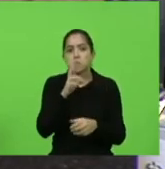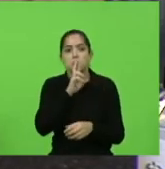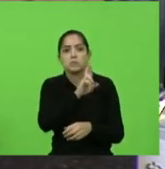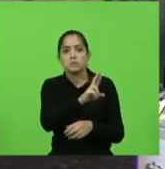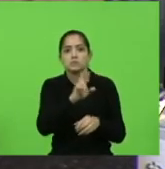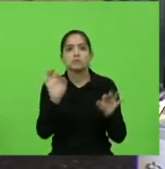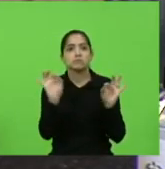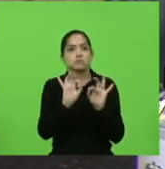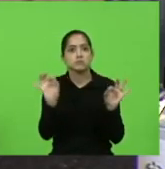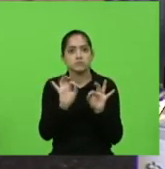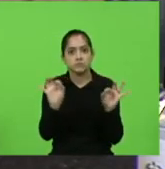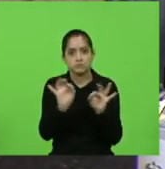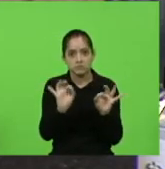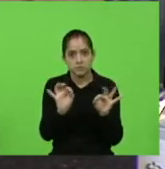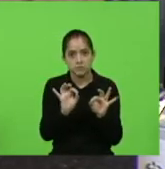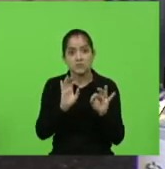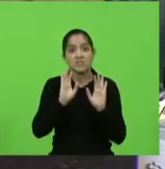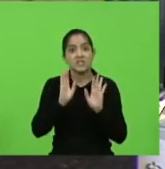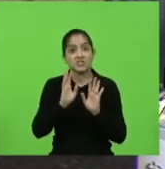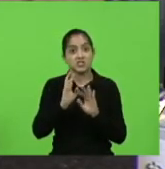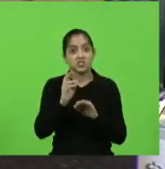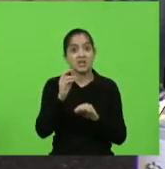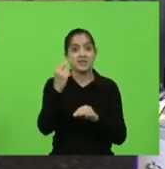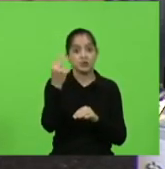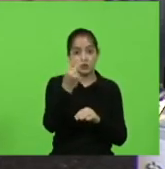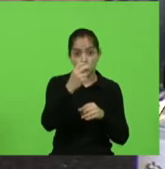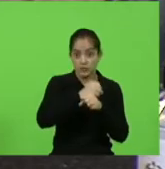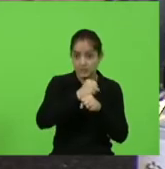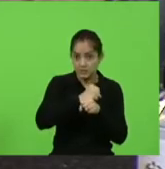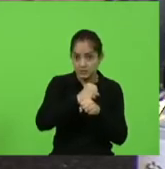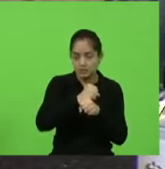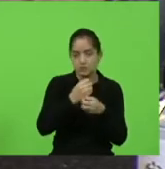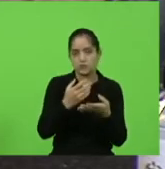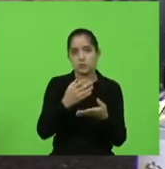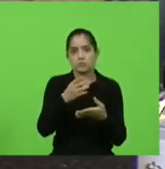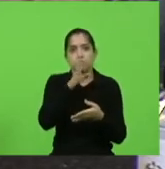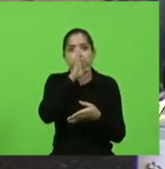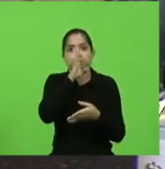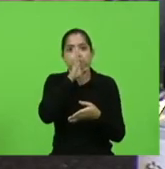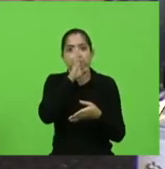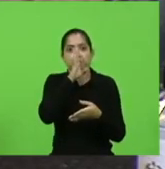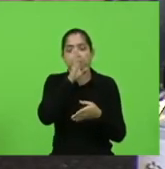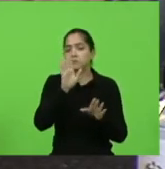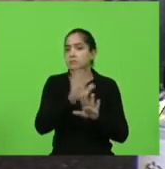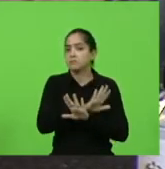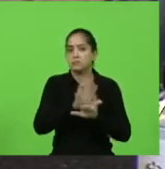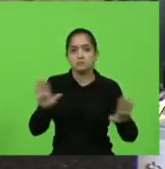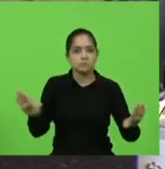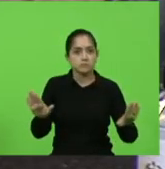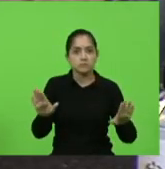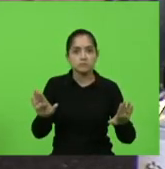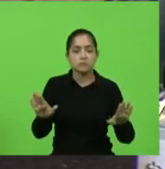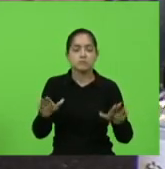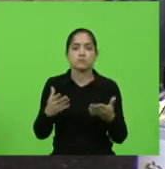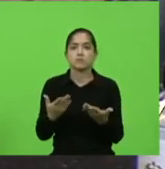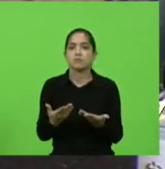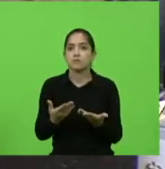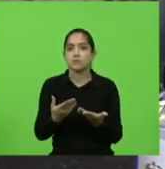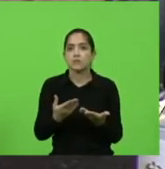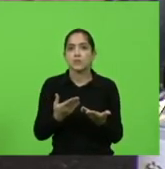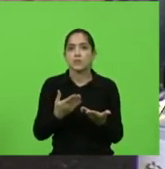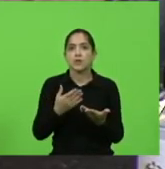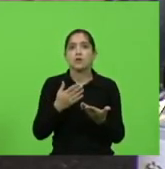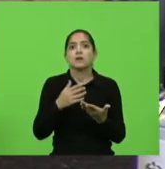e faz 2 anos indo para o 3º ano. Eu não vou mais me calar. Não dá mais. Tentei pelas vias, né, da